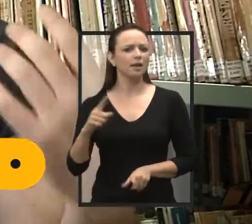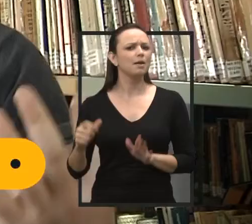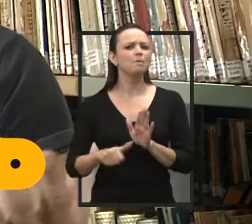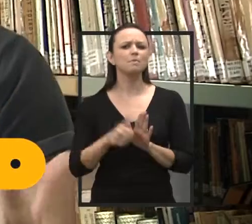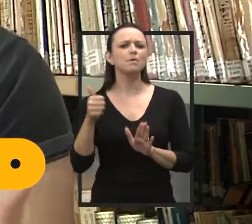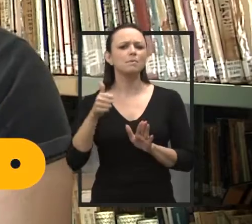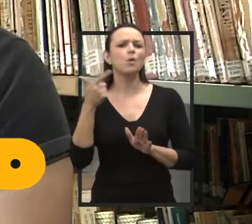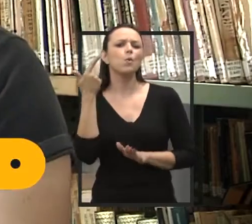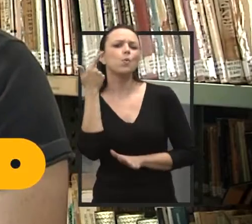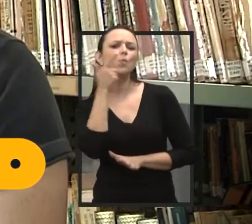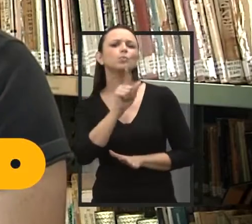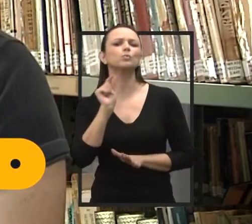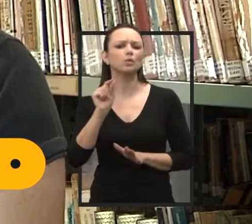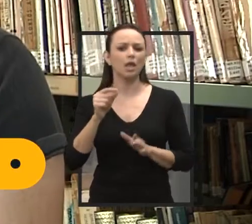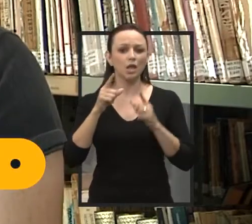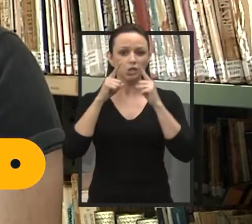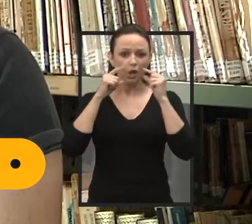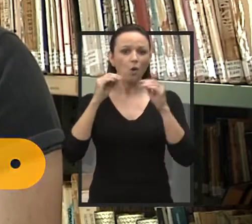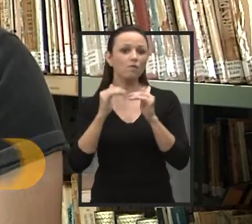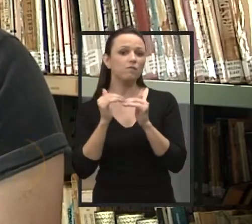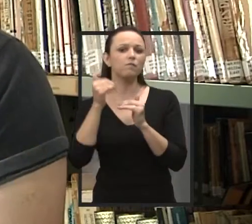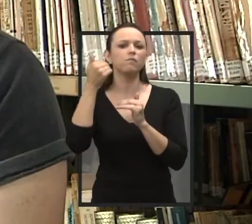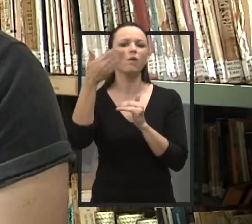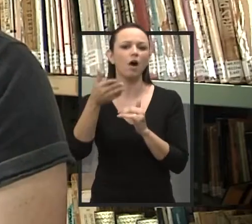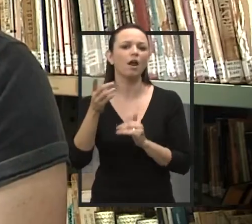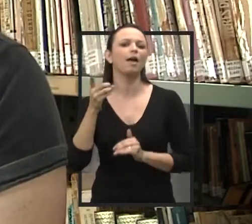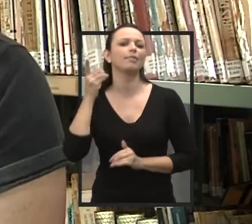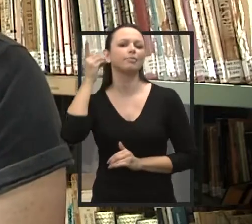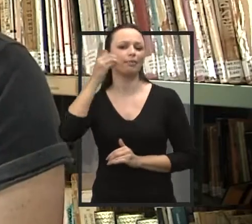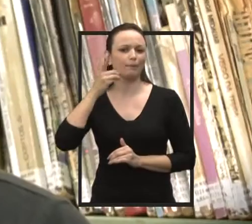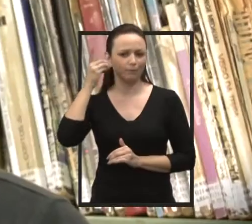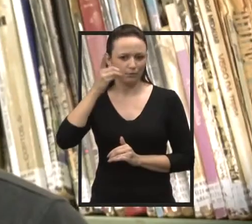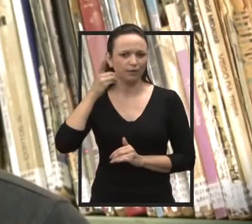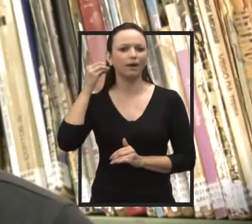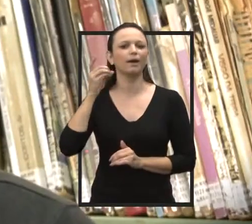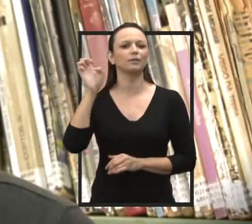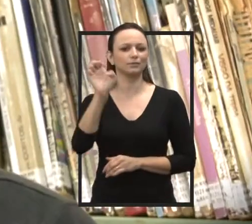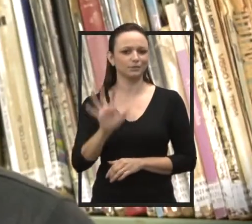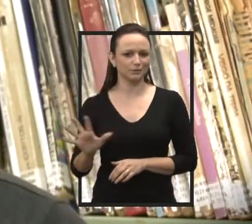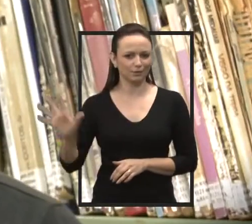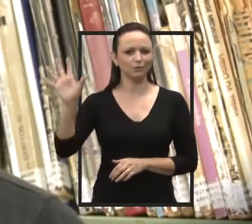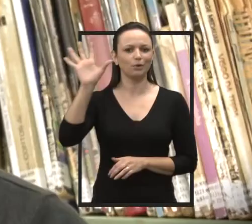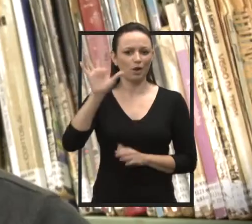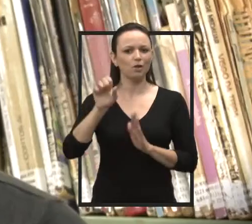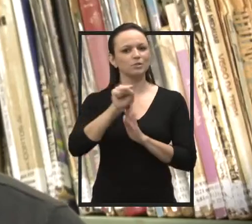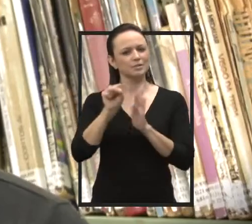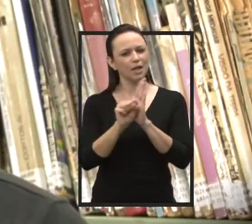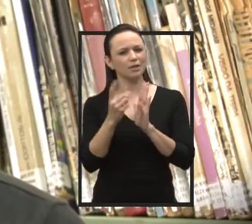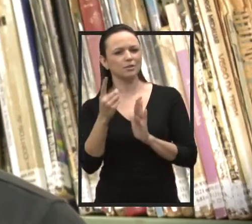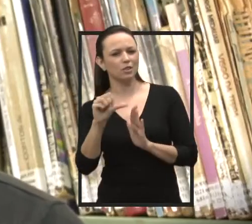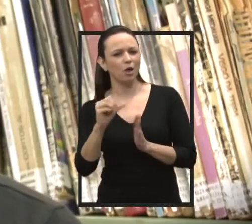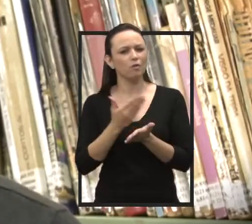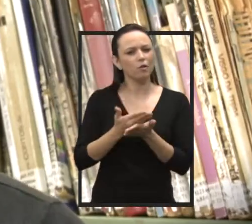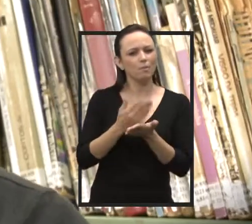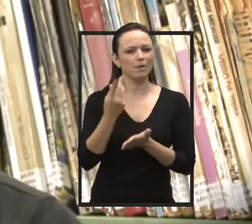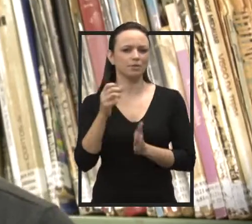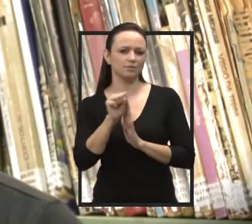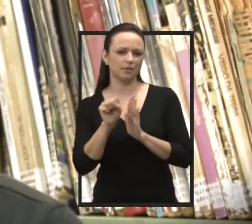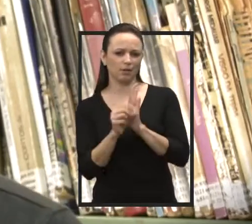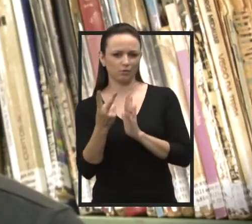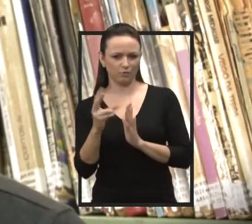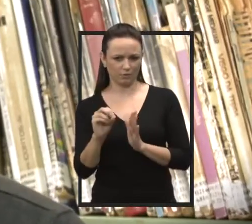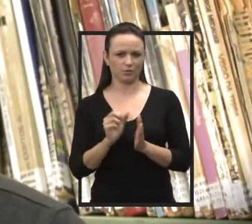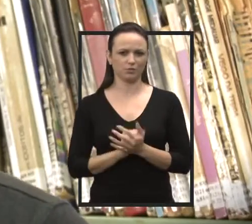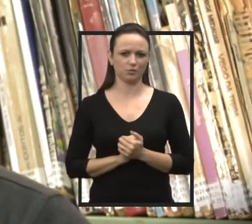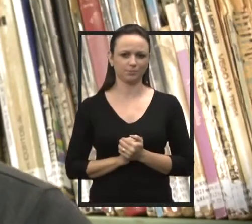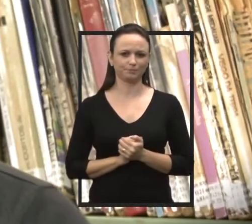para fora de Jaú na política enquanto deputado estadual, bem no finalzinho do século XIX e início do